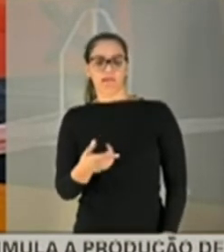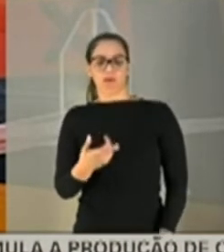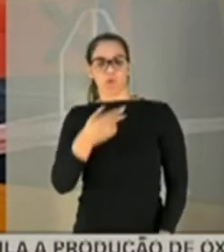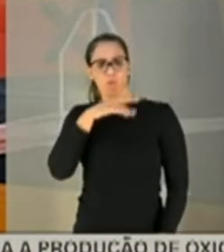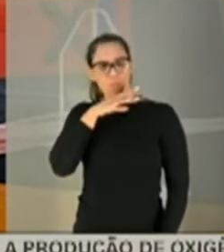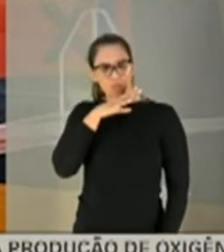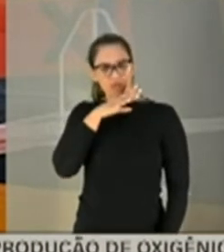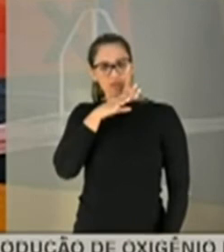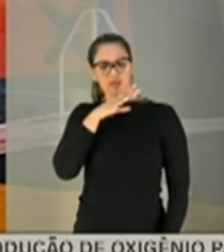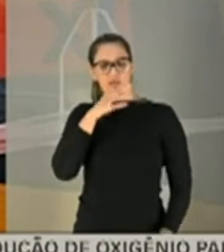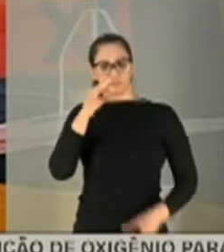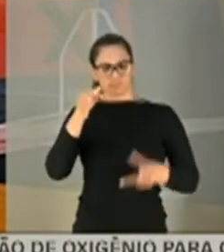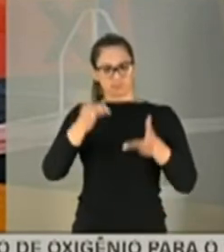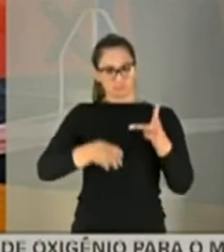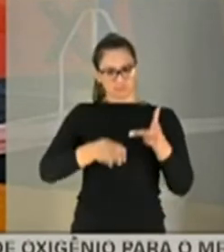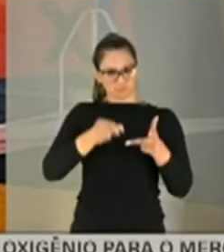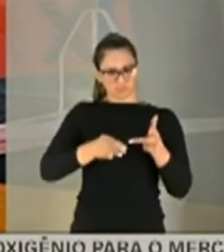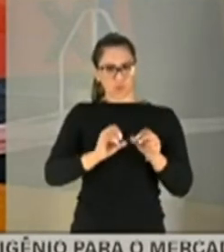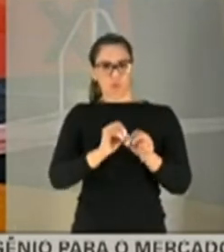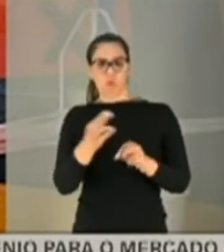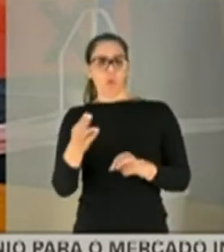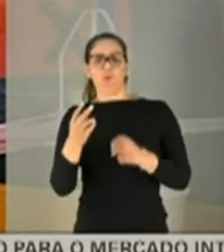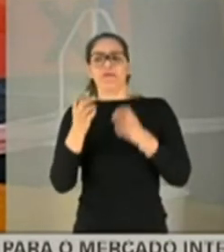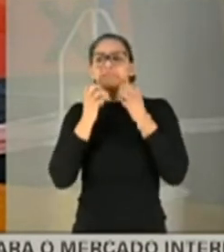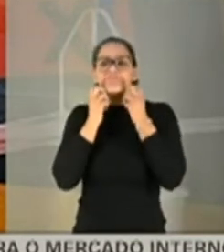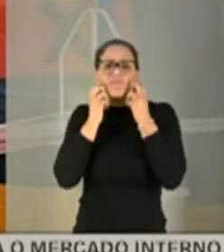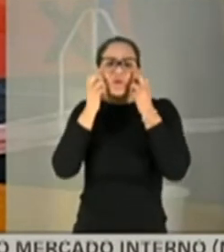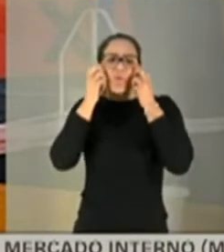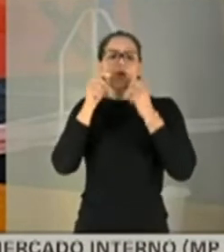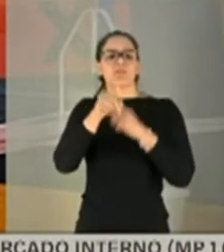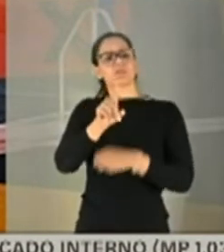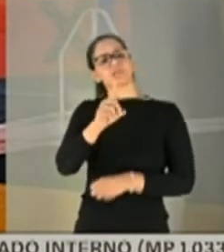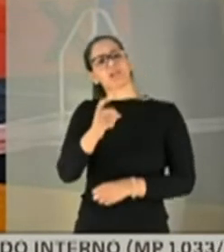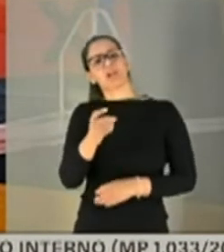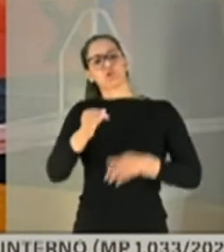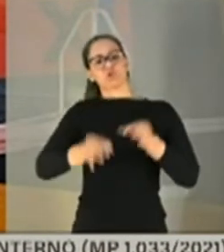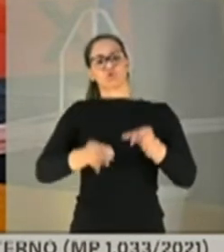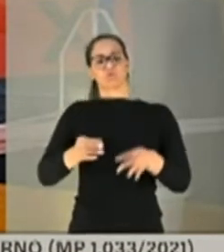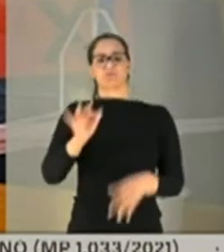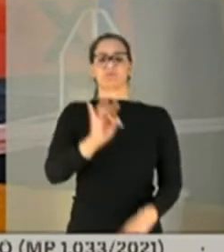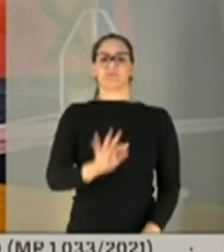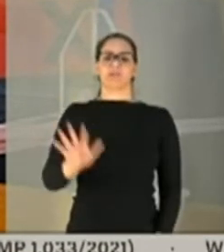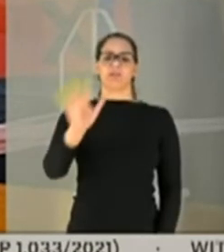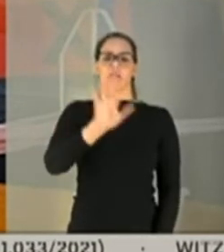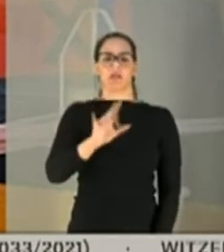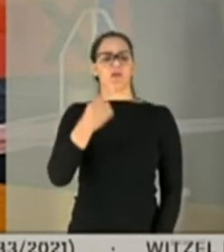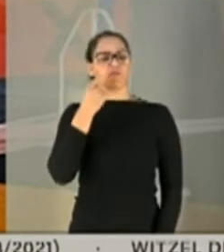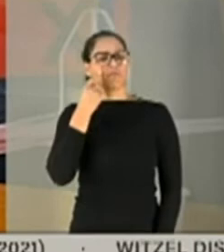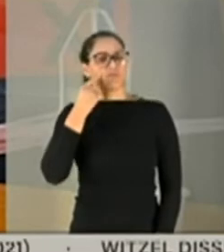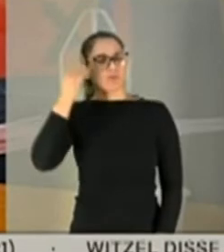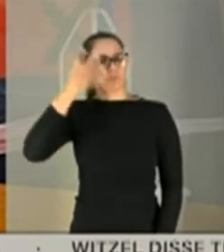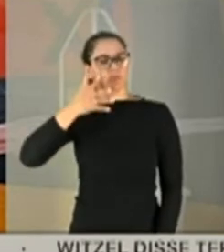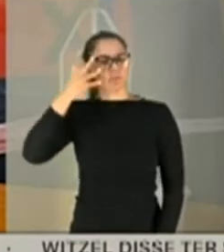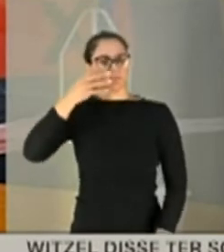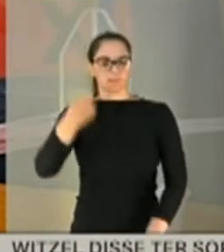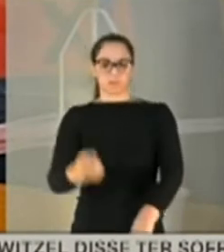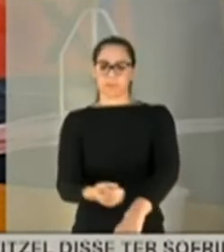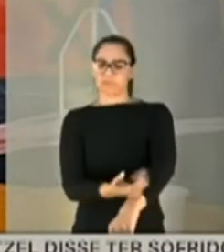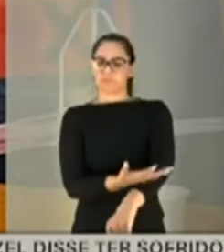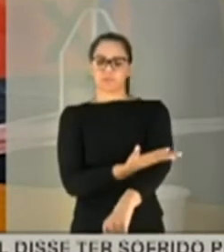negação para o judiciário e para não dizer uma vergonha o senhor um juiz federal eu vi um depoimento do seu emocionado